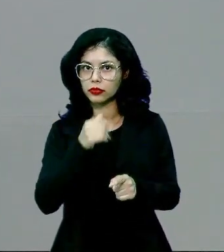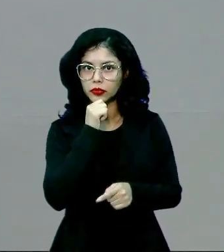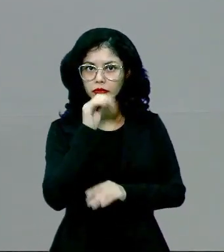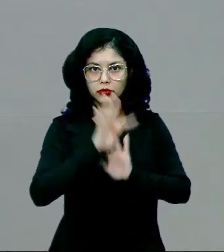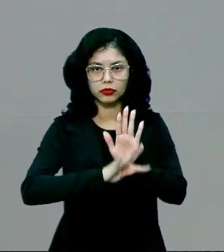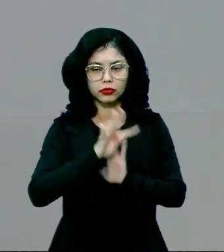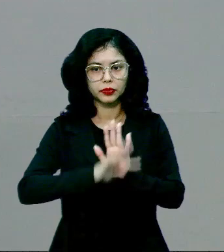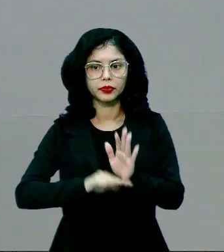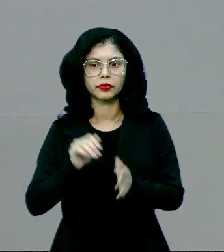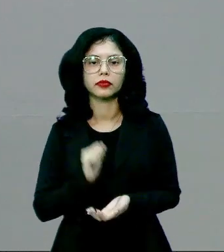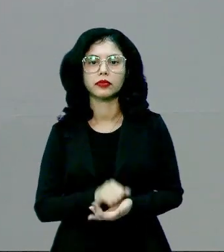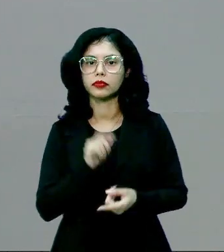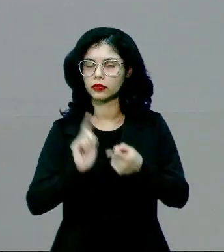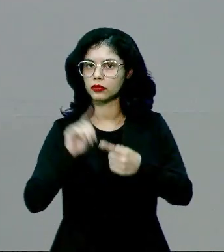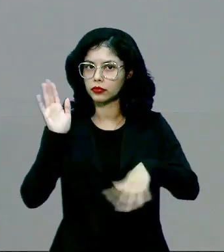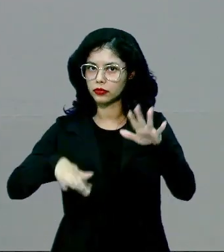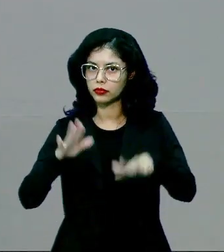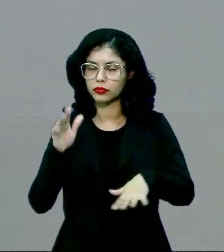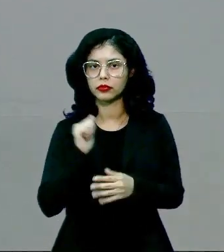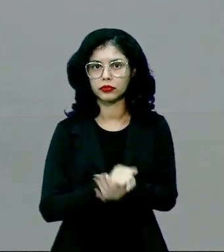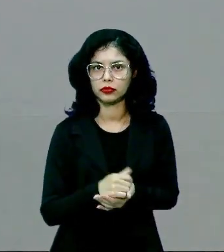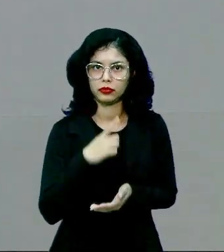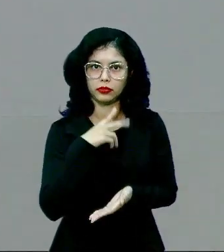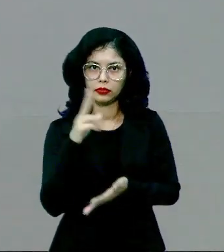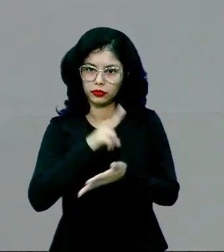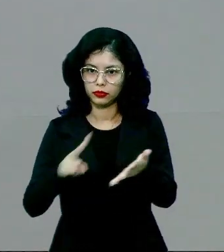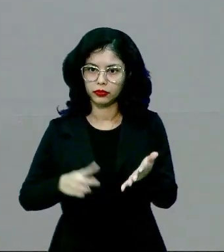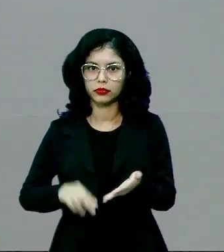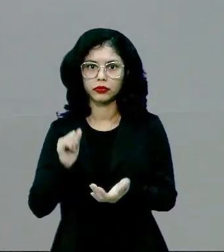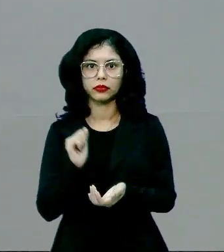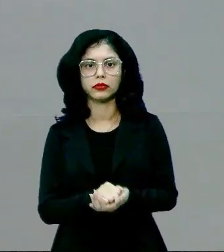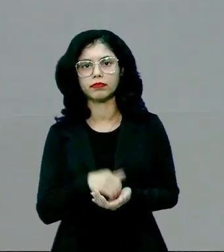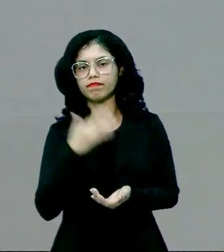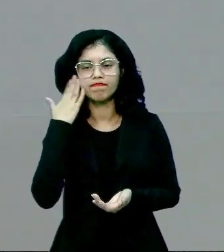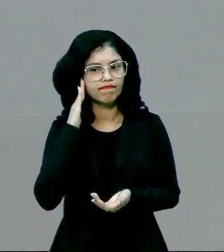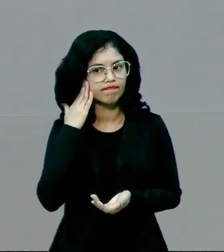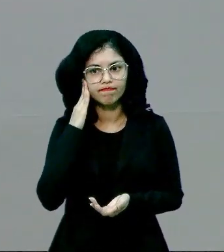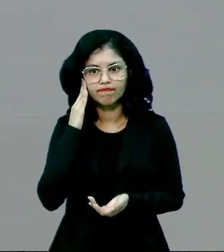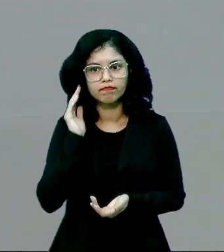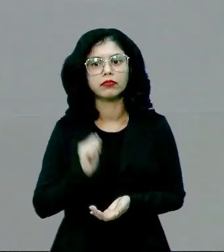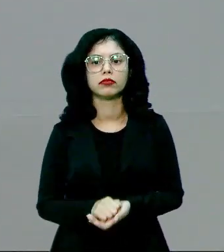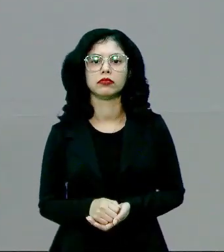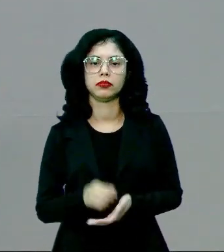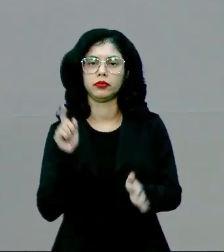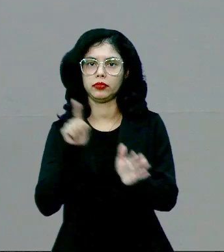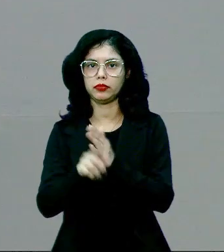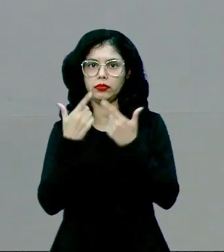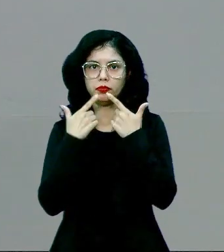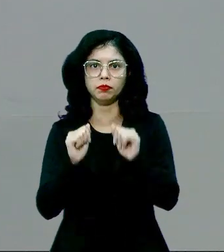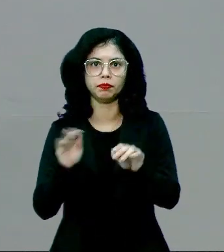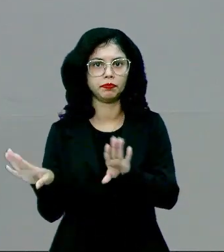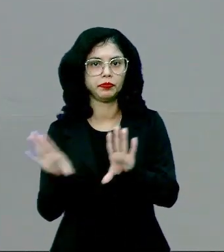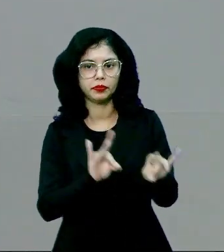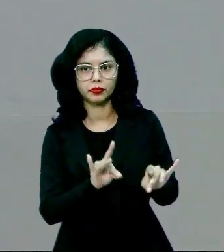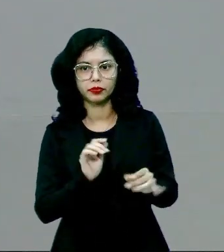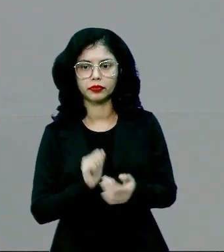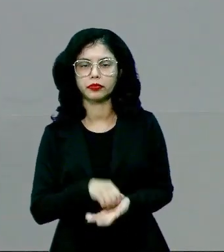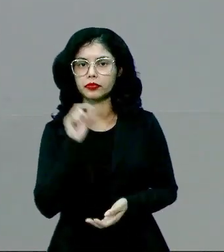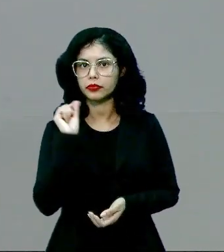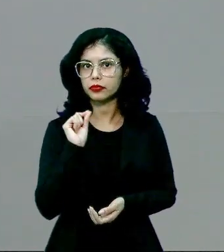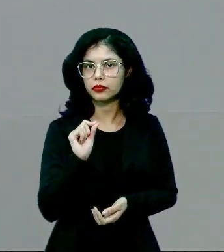determinado texto porque muitas das vezes né a gente tá lendo Um clássico a gente não entende muito dentro daquela linguagem rebocada